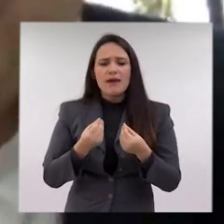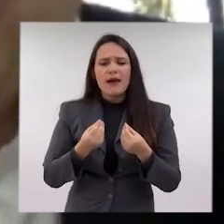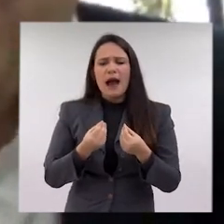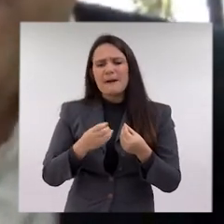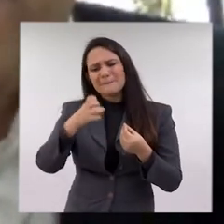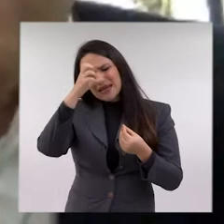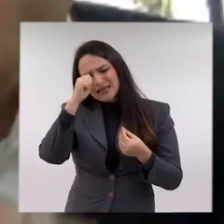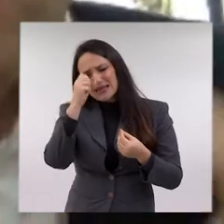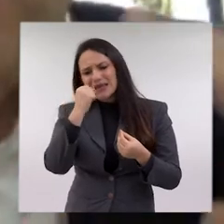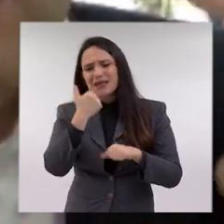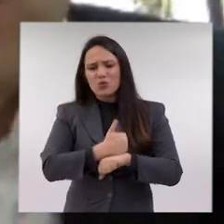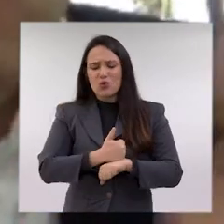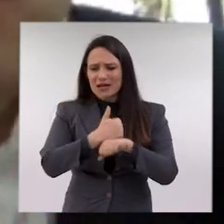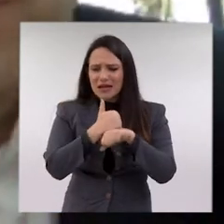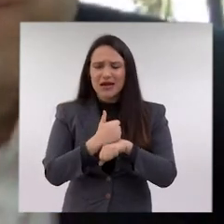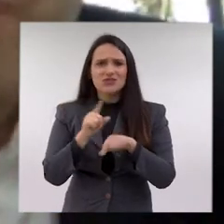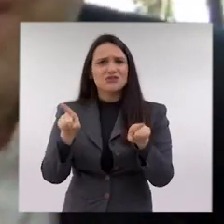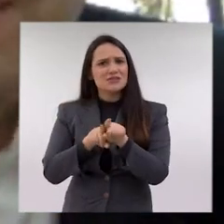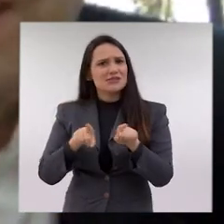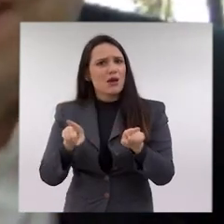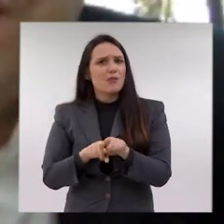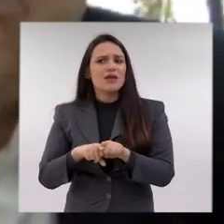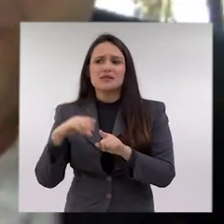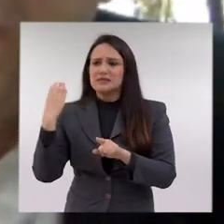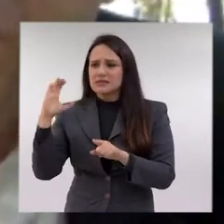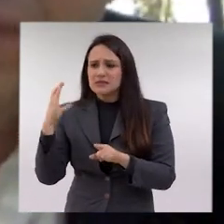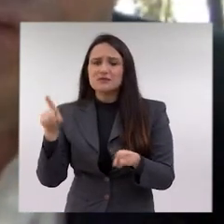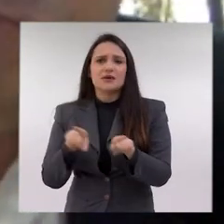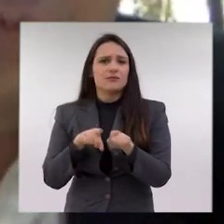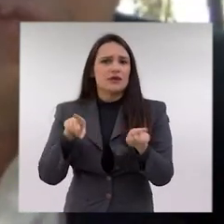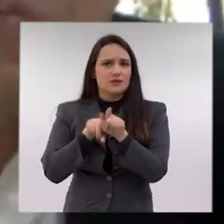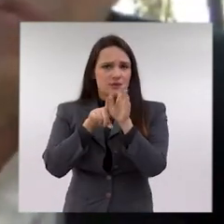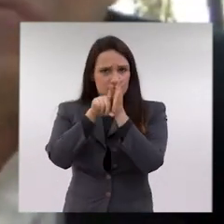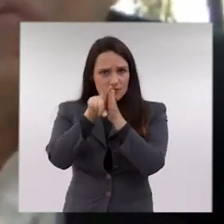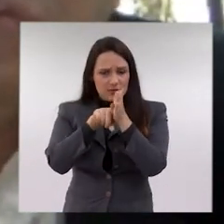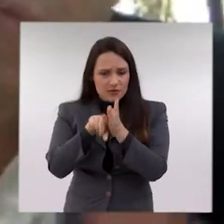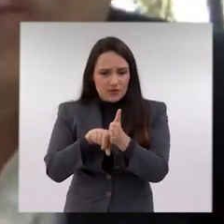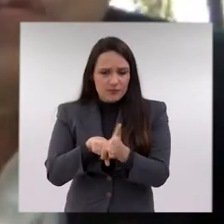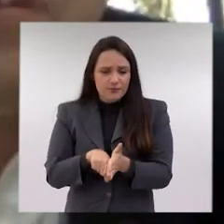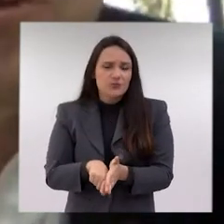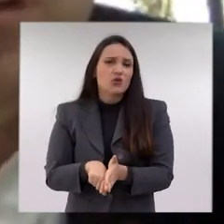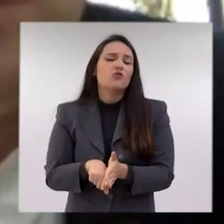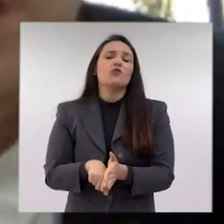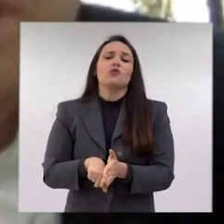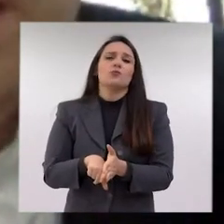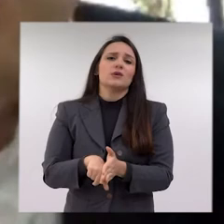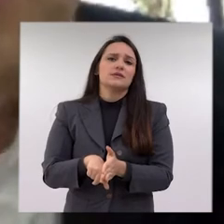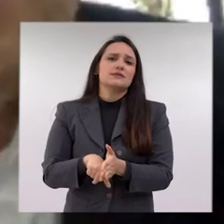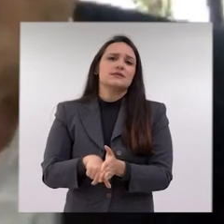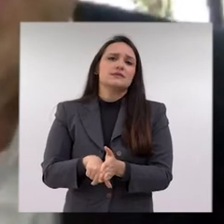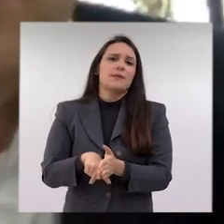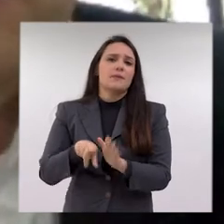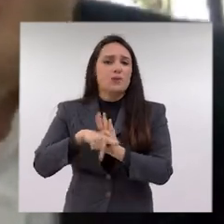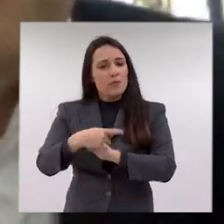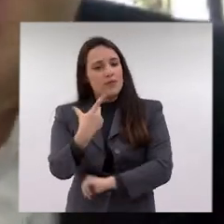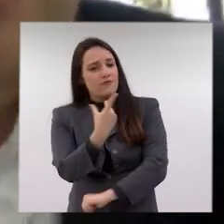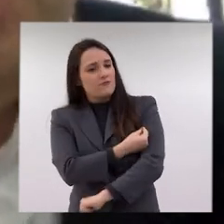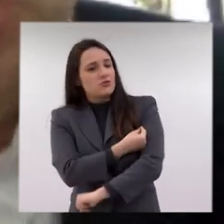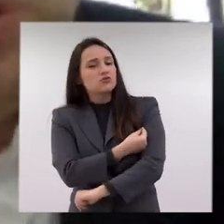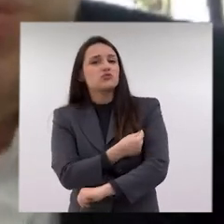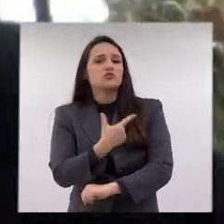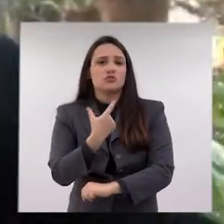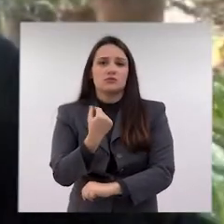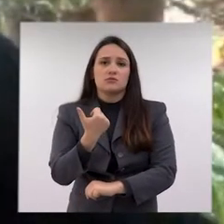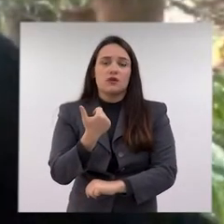esse olhar de encontrar soluções para vacinas, para a pandemia da Covid-19, é muito importante o